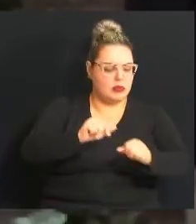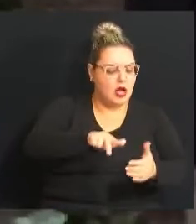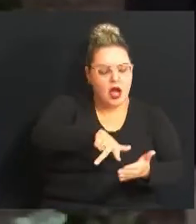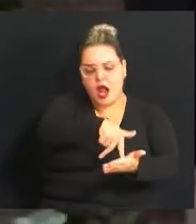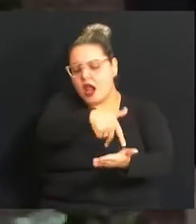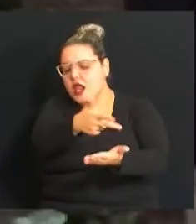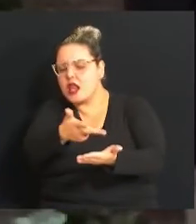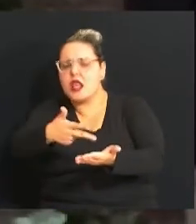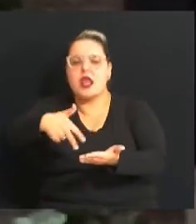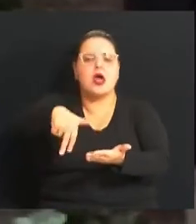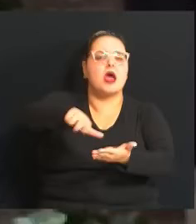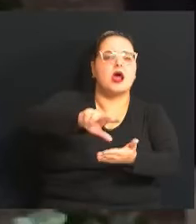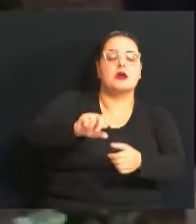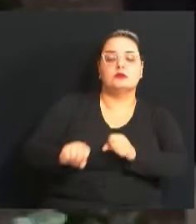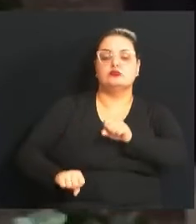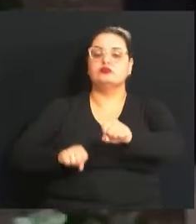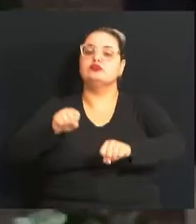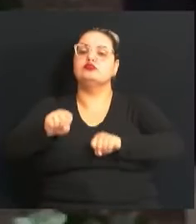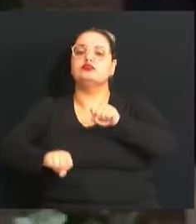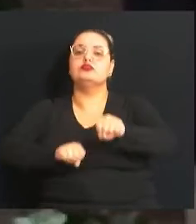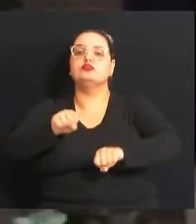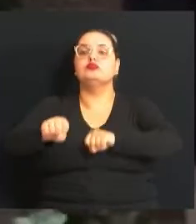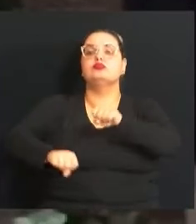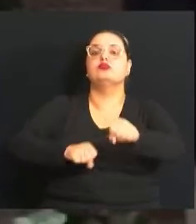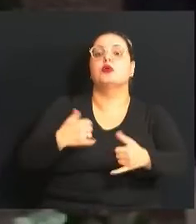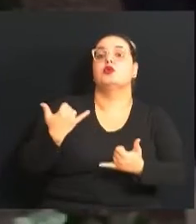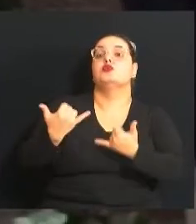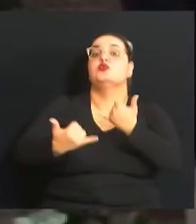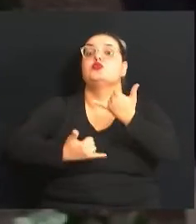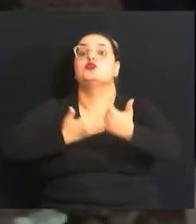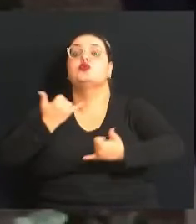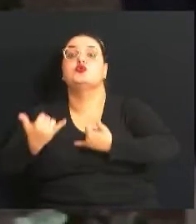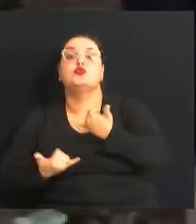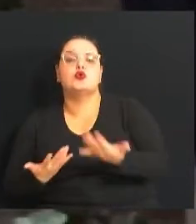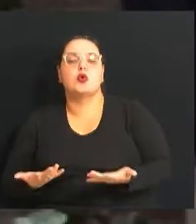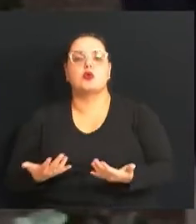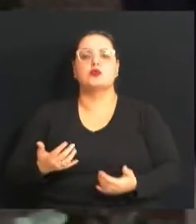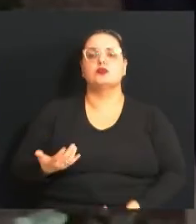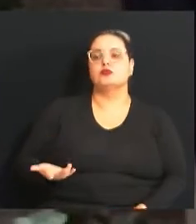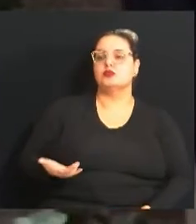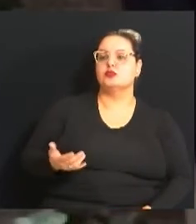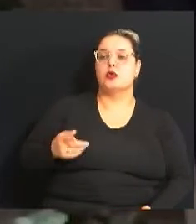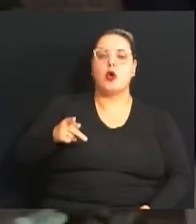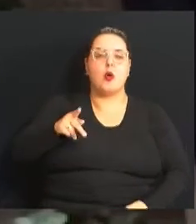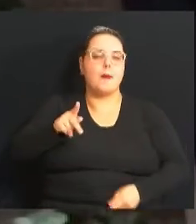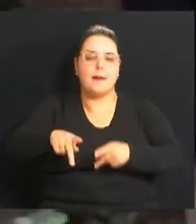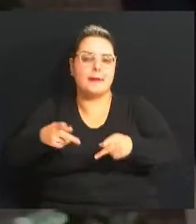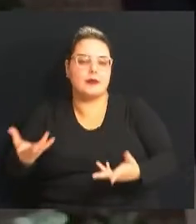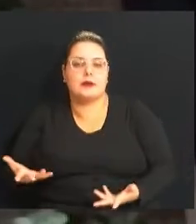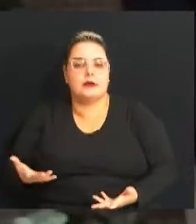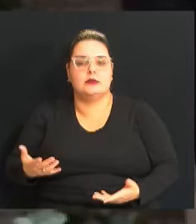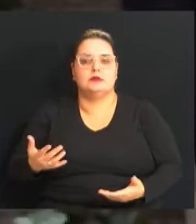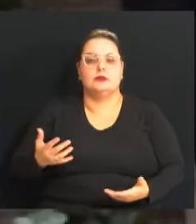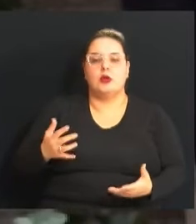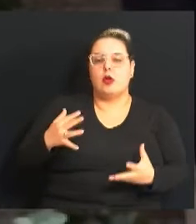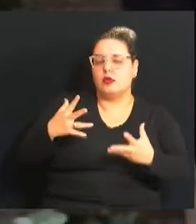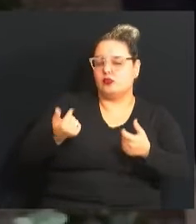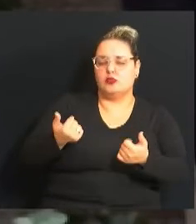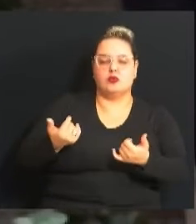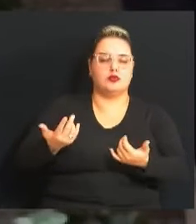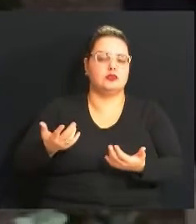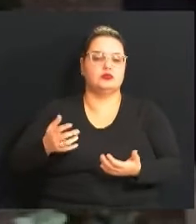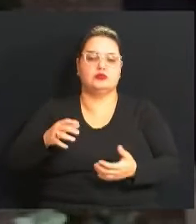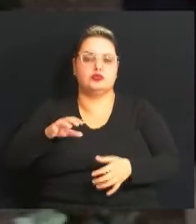o andar de bicicleta, os jogos populares, as brincadeiras populares, toda essa